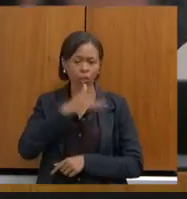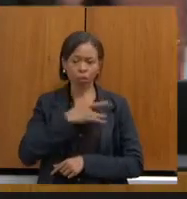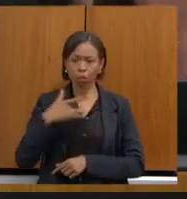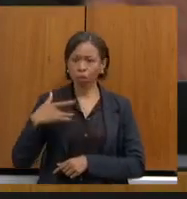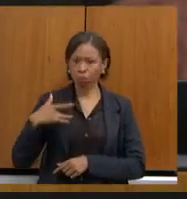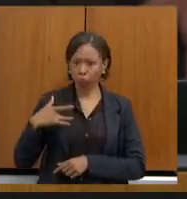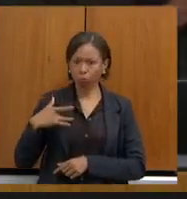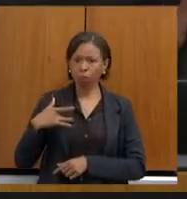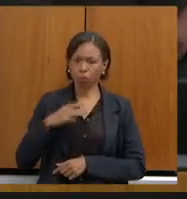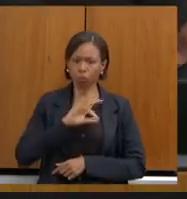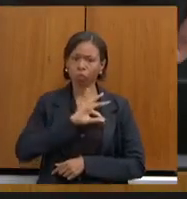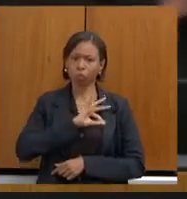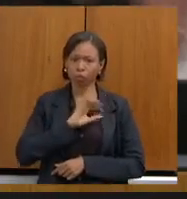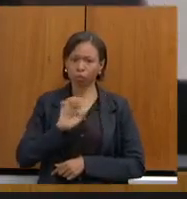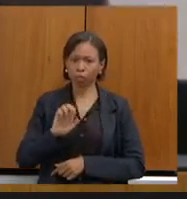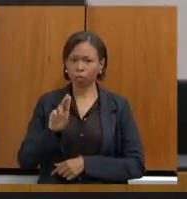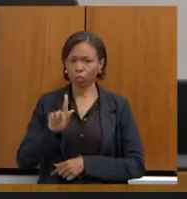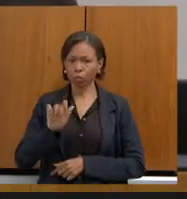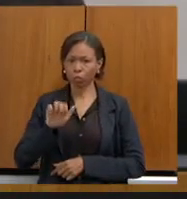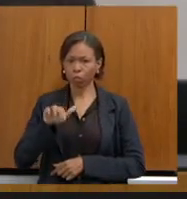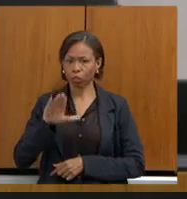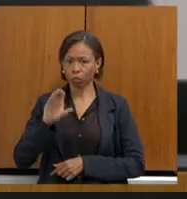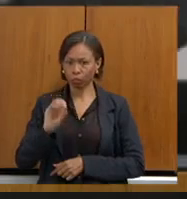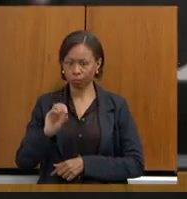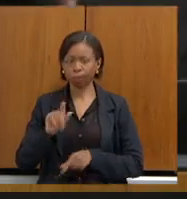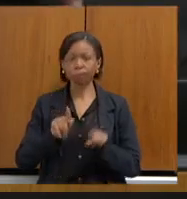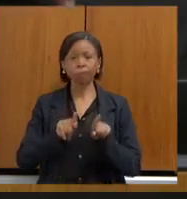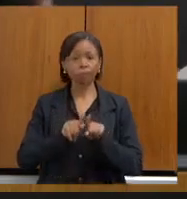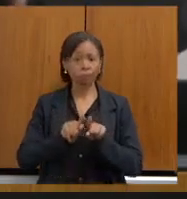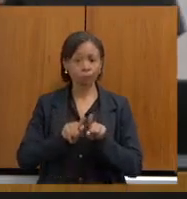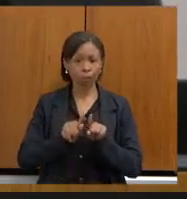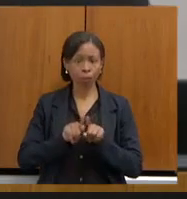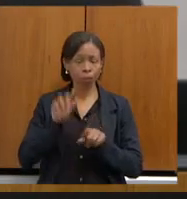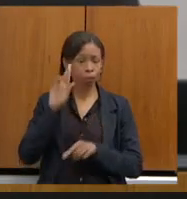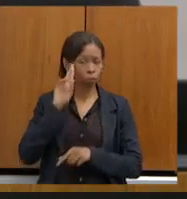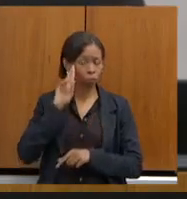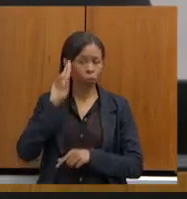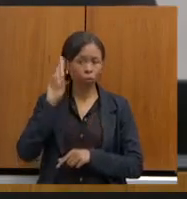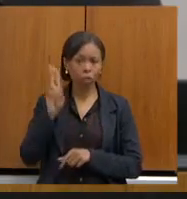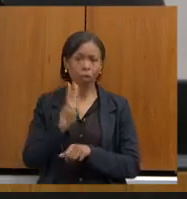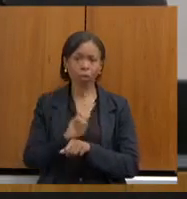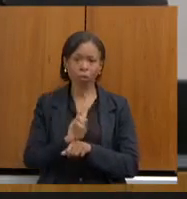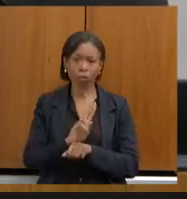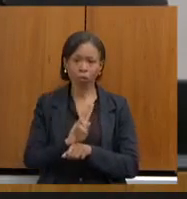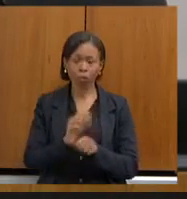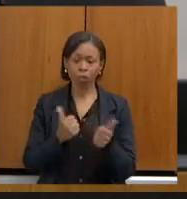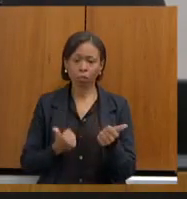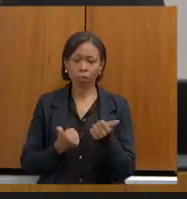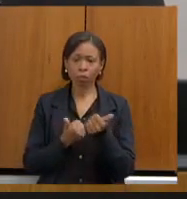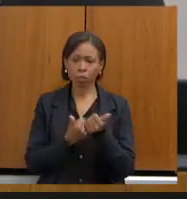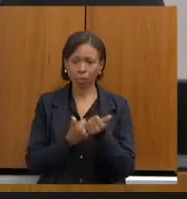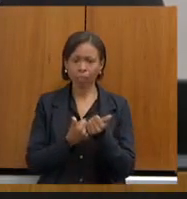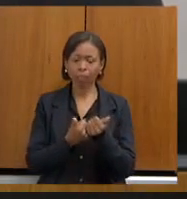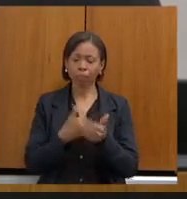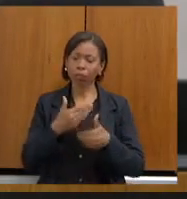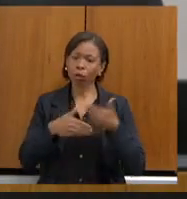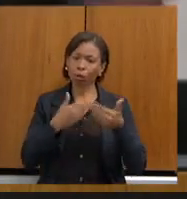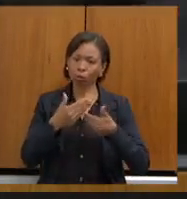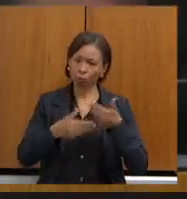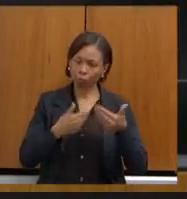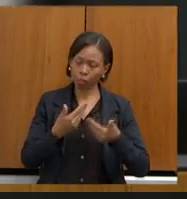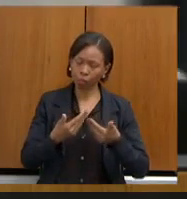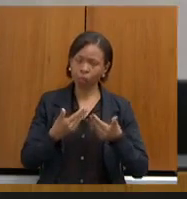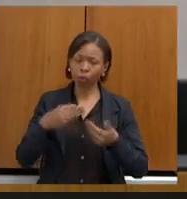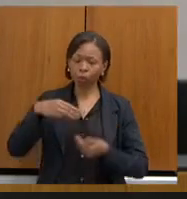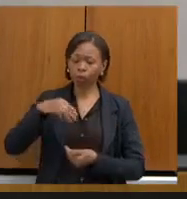Militar o Coronel Eugênio Pascoal da Cunha Valadares e também do chefe da assessoria de pimenta organizacional o Major PM